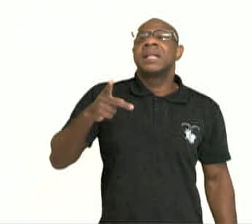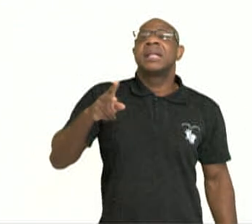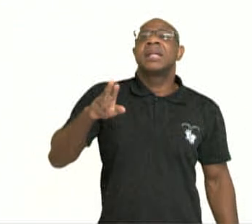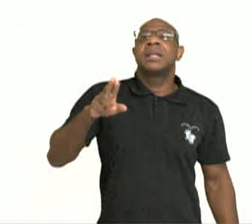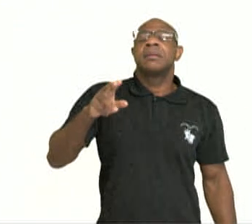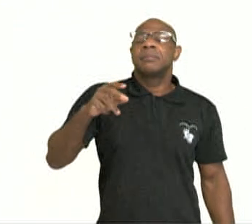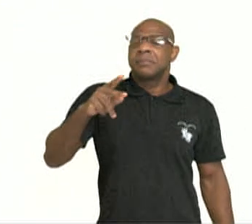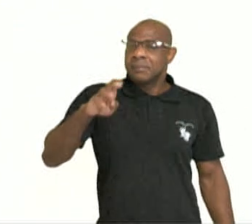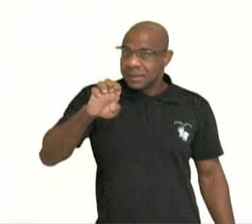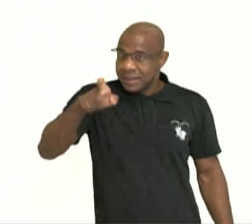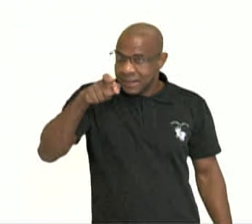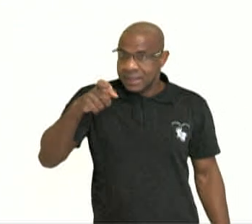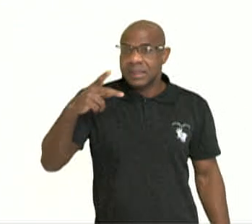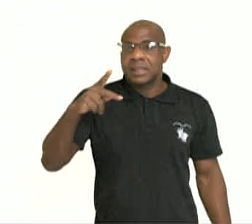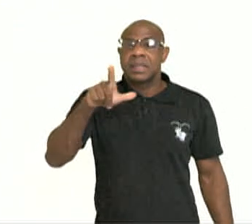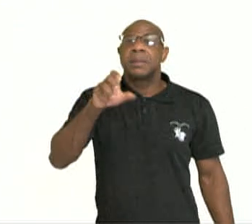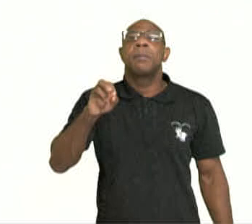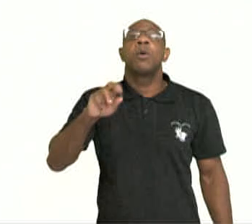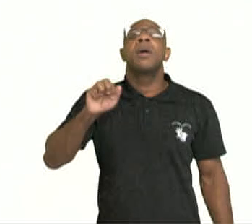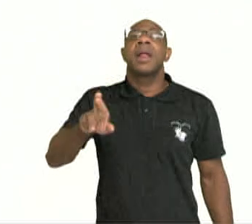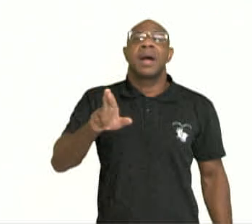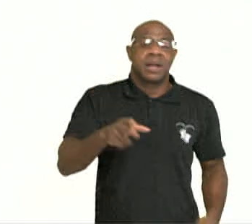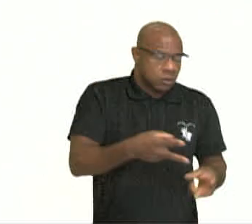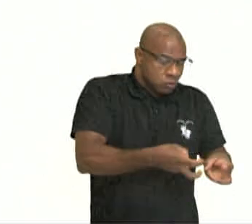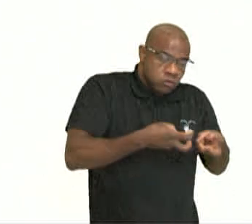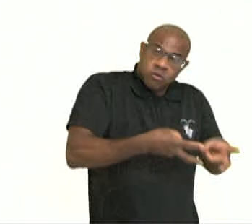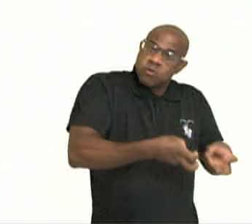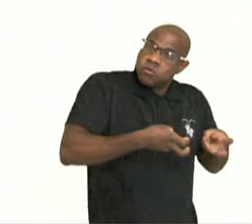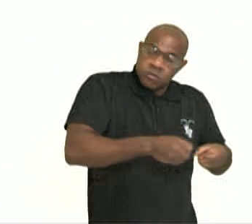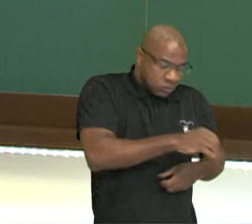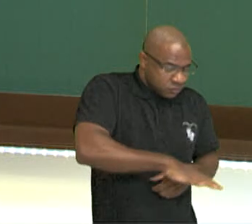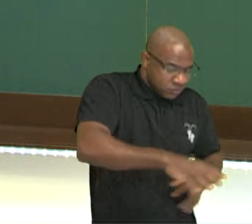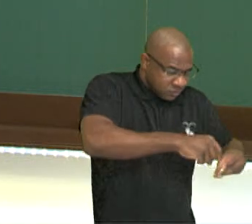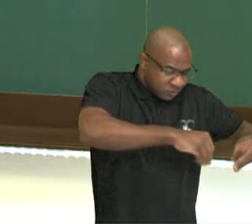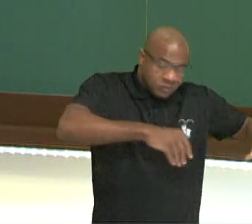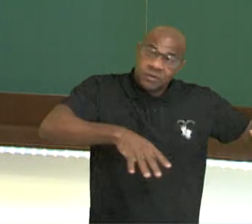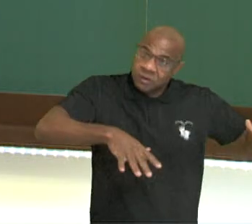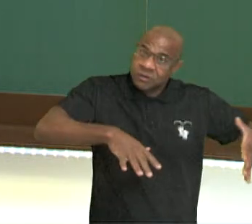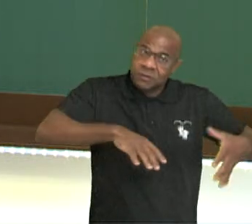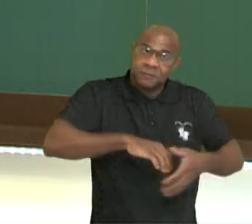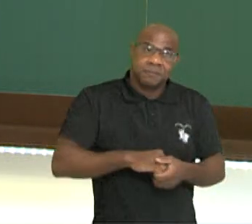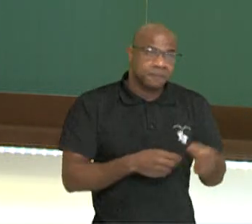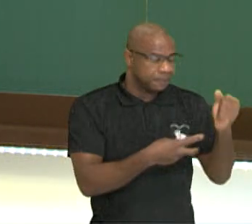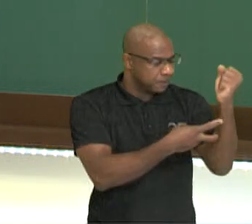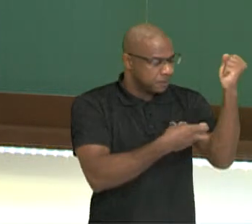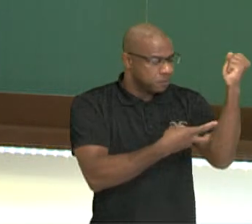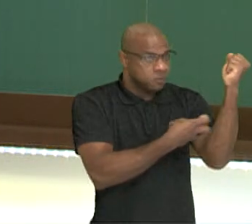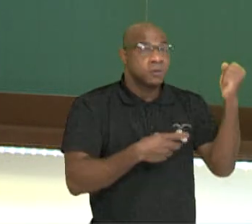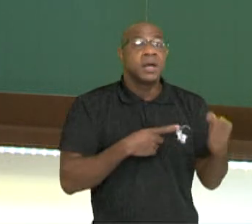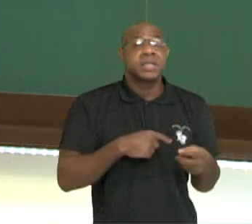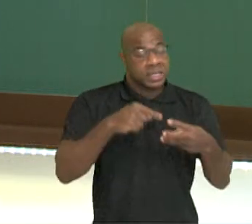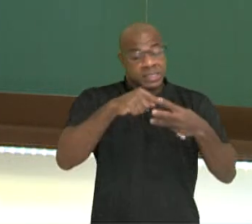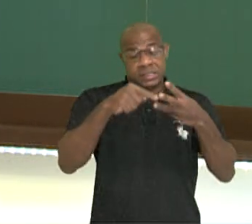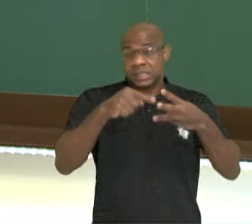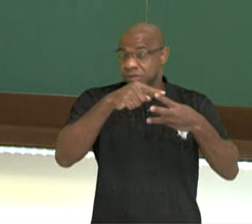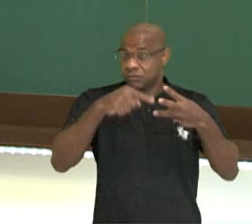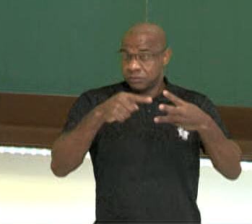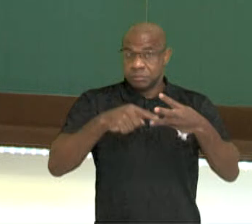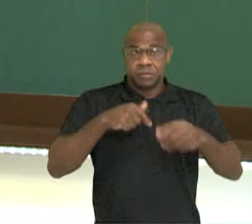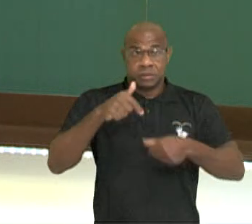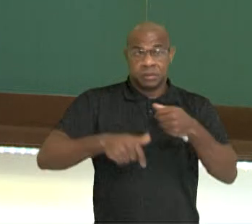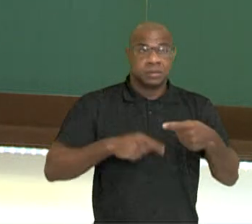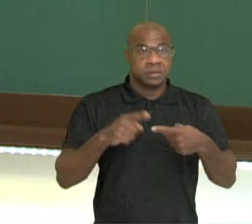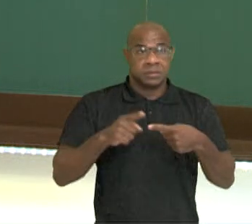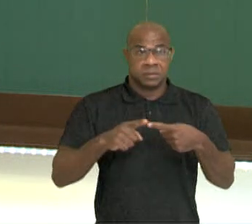E será que eu não estou impactando esse solo? A atividade extrativista está dividida em 3 tipos. Nós temos